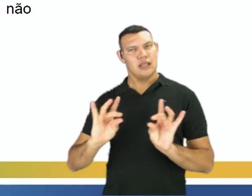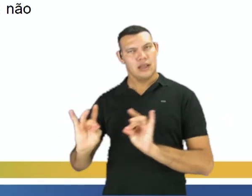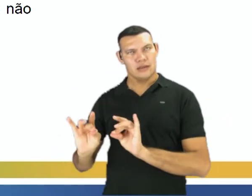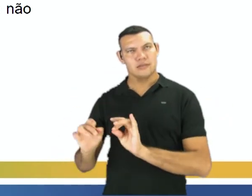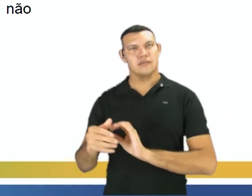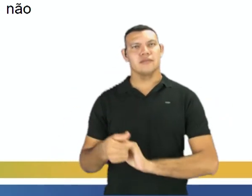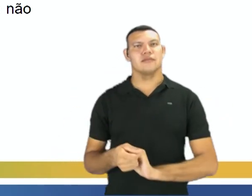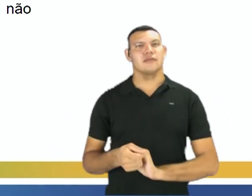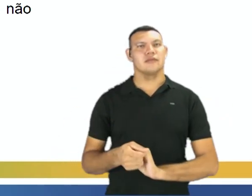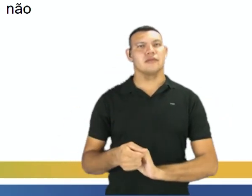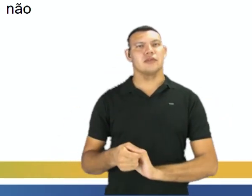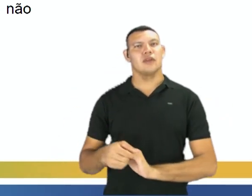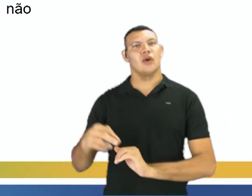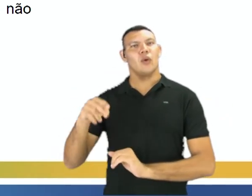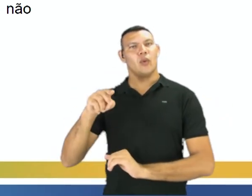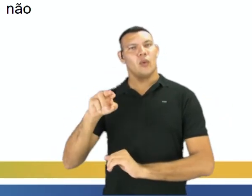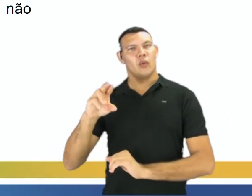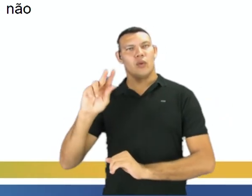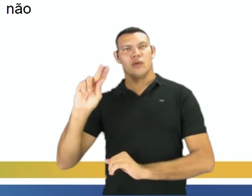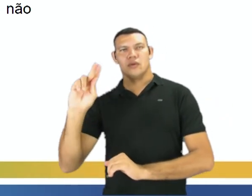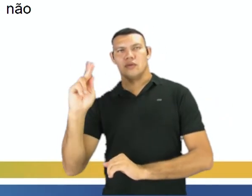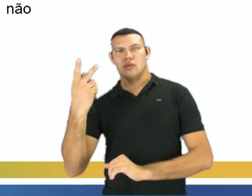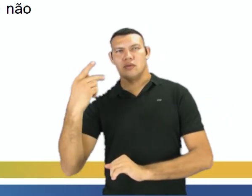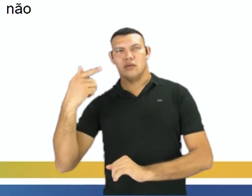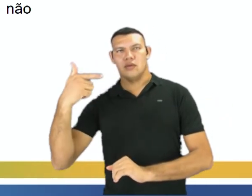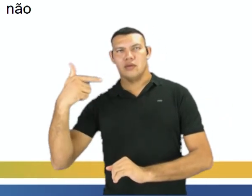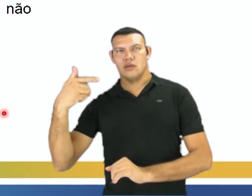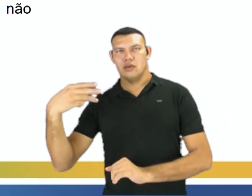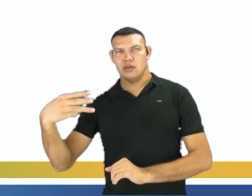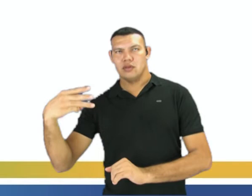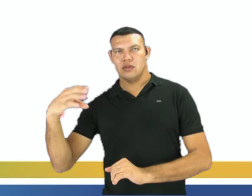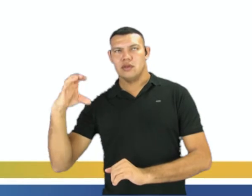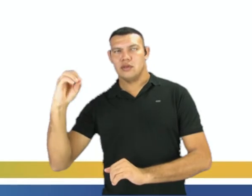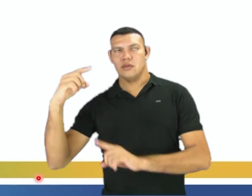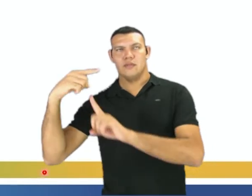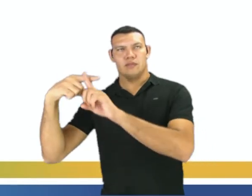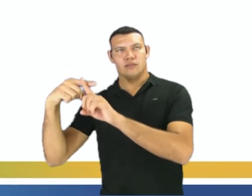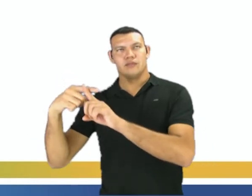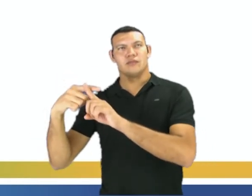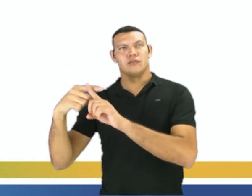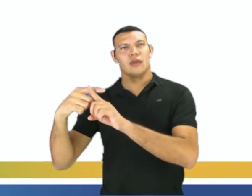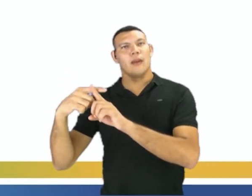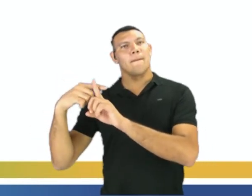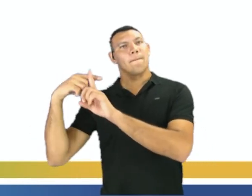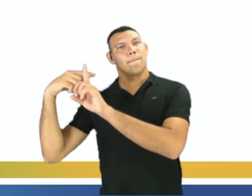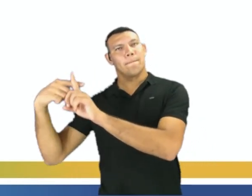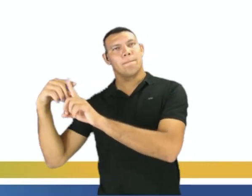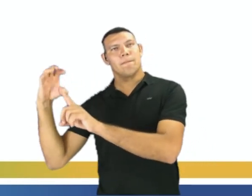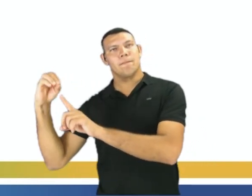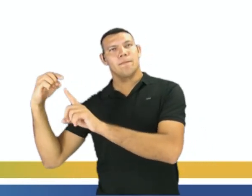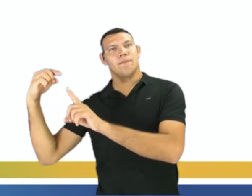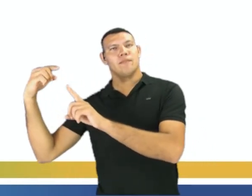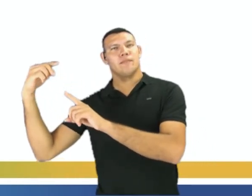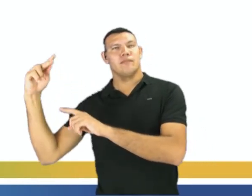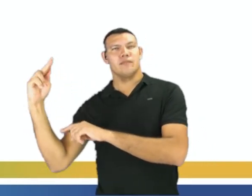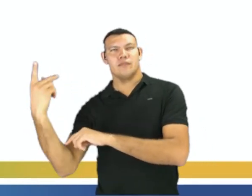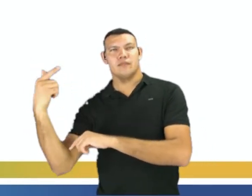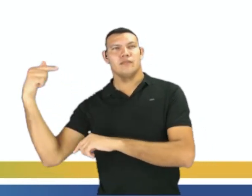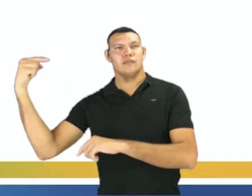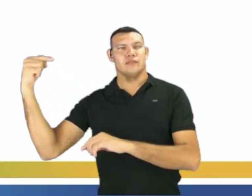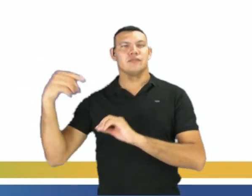líquido, formando esses dois íons, o cátion e o ânion. Então, vamos determinar aqui o produto iônico. Então, nós temos